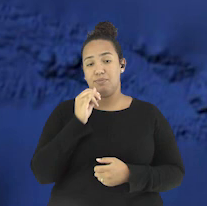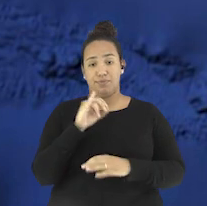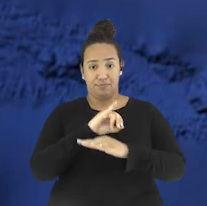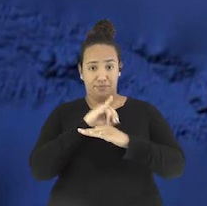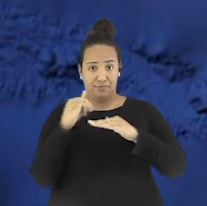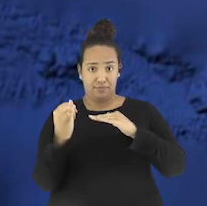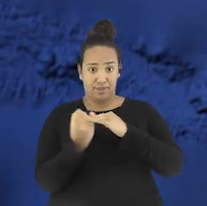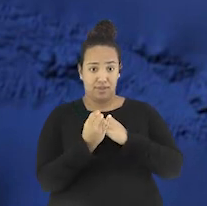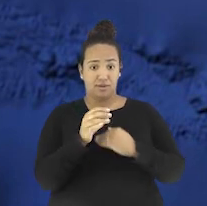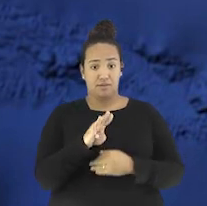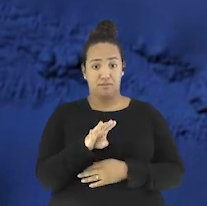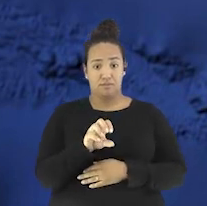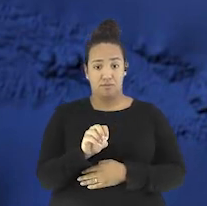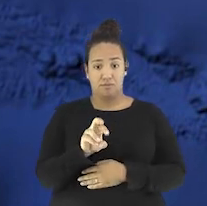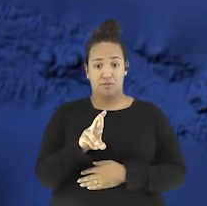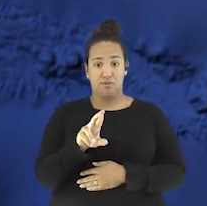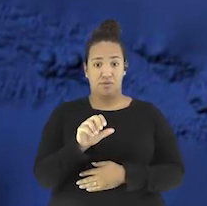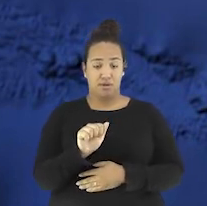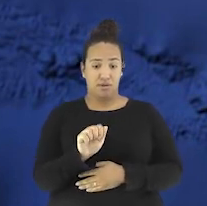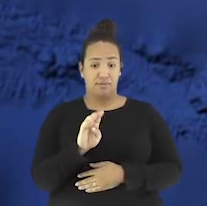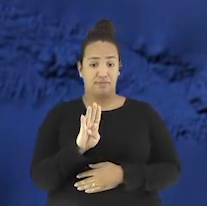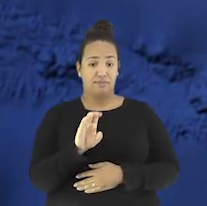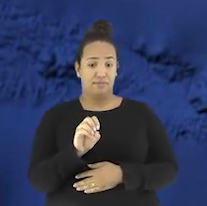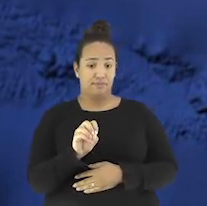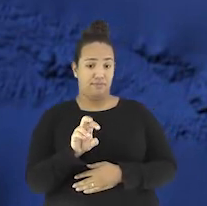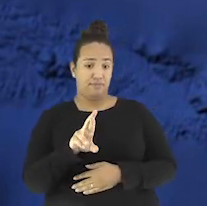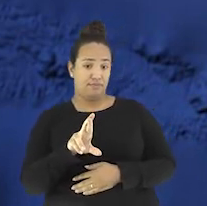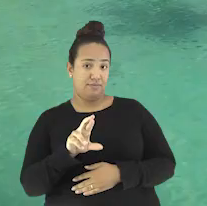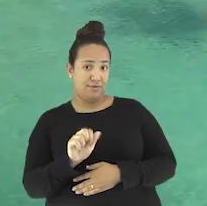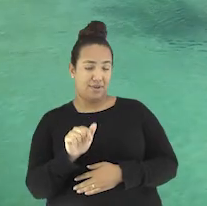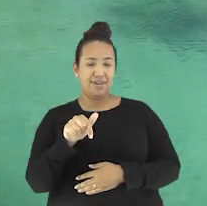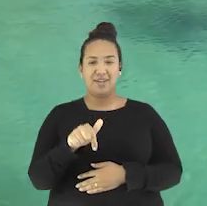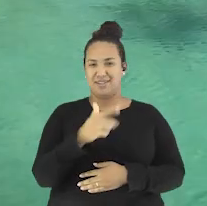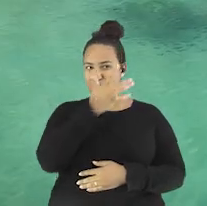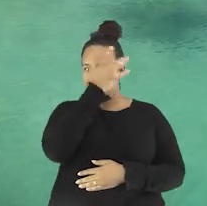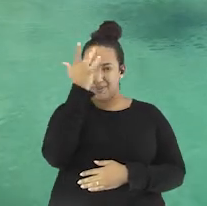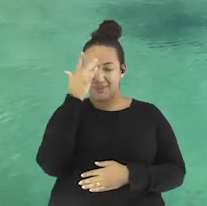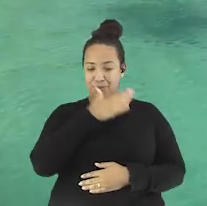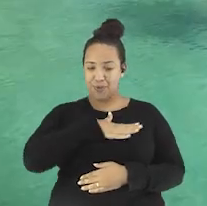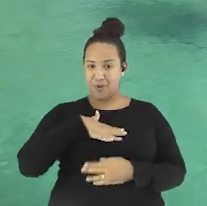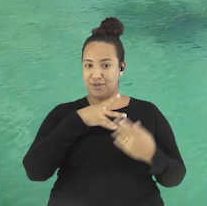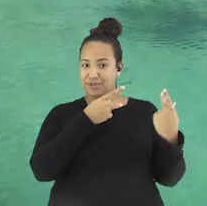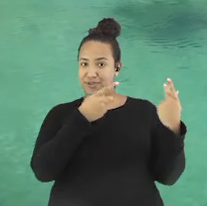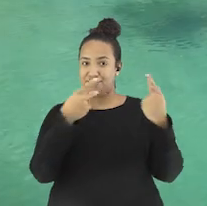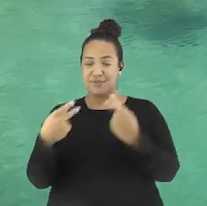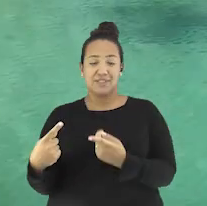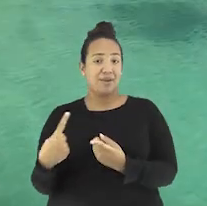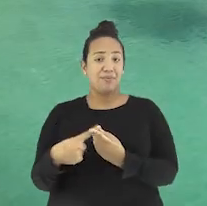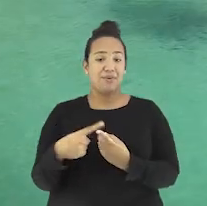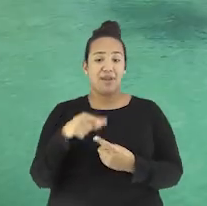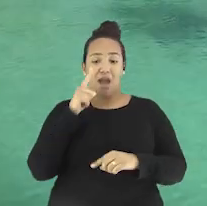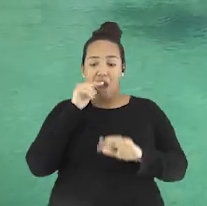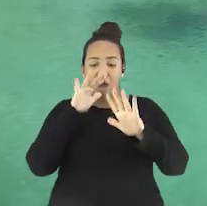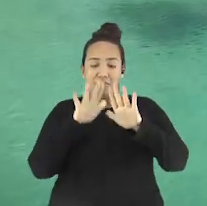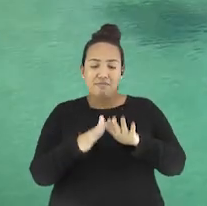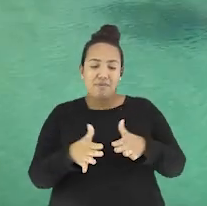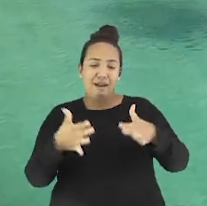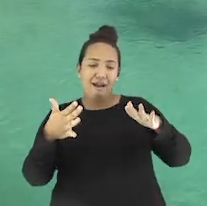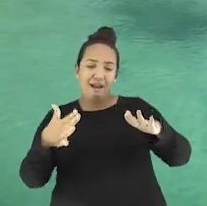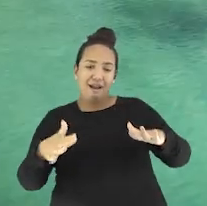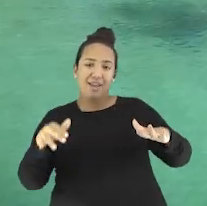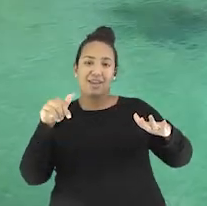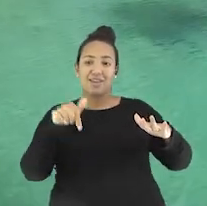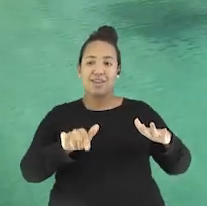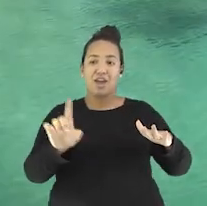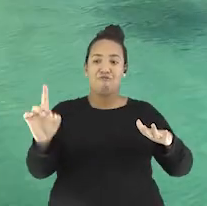Bora Bora, na Polinésia, um destino turístico muito cobiçado. Por ser um local com águas transparentes e também de difícil